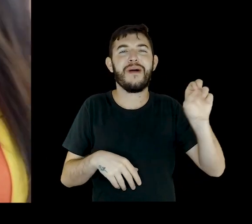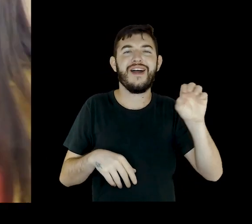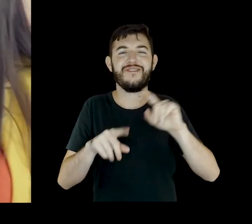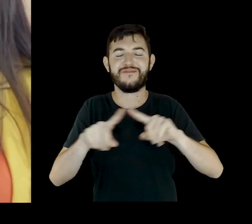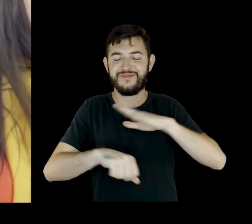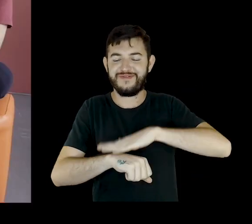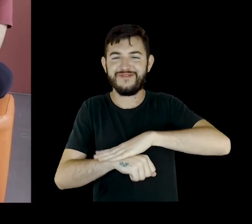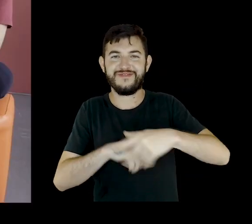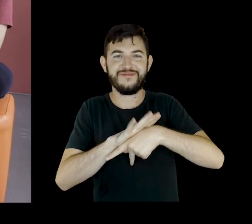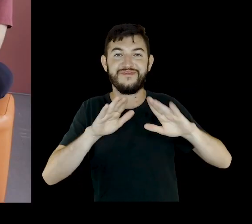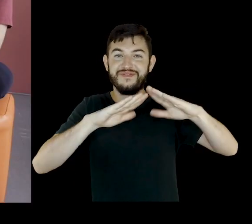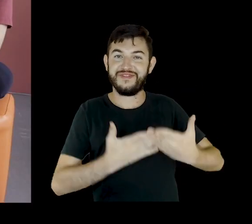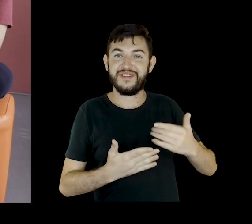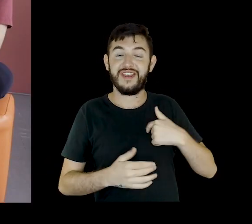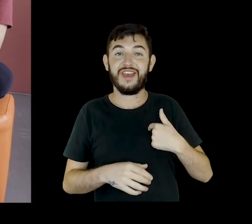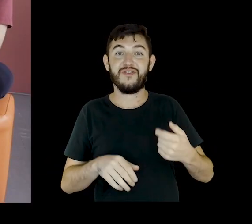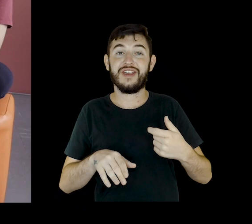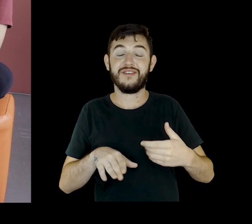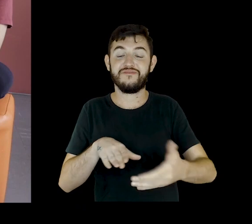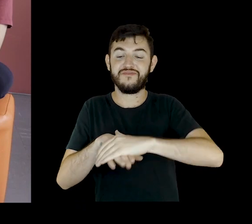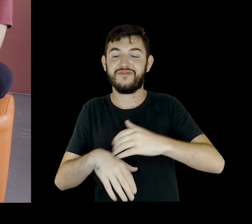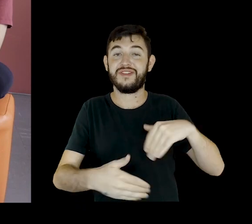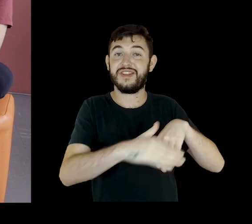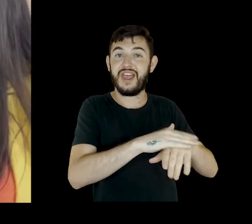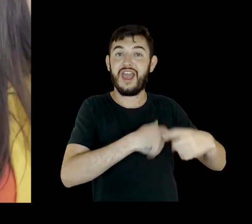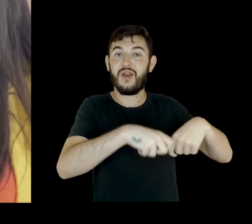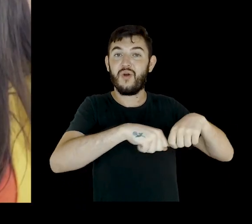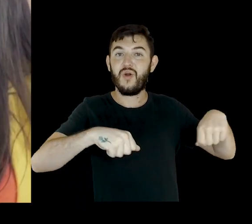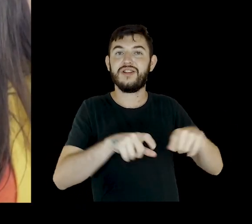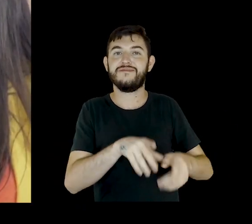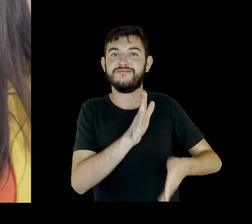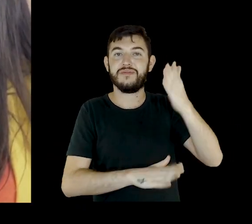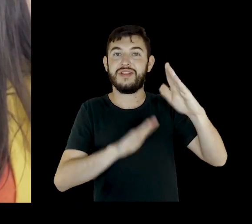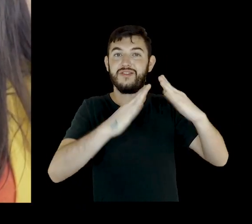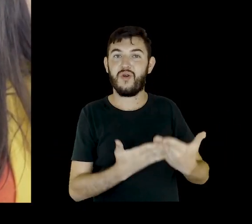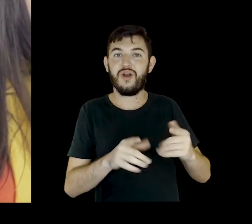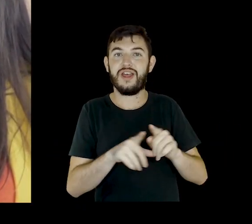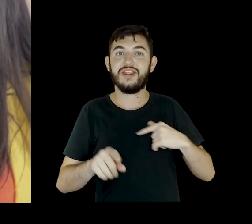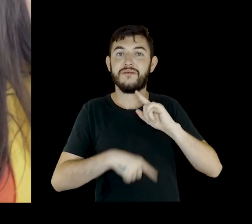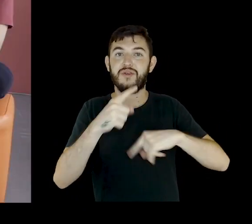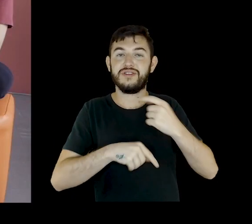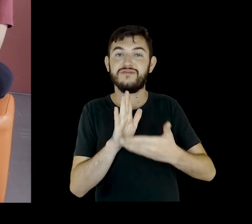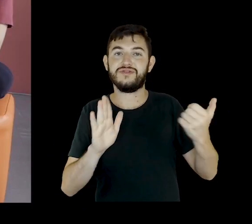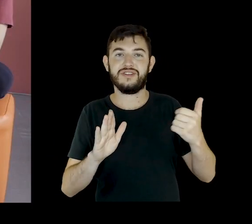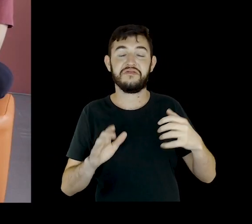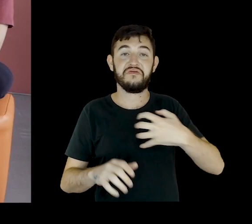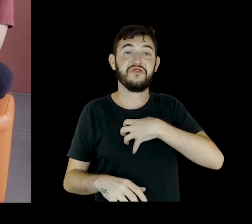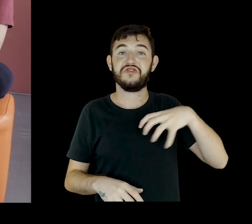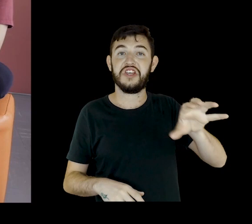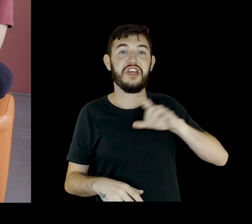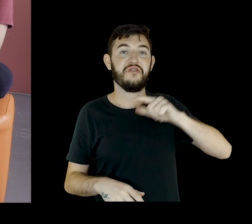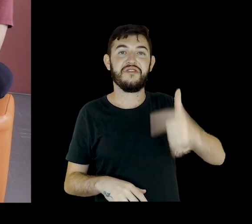hora de ir para a escola, eu colocava uma sacolinha no pé e ia, né? Aí chegava perto lá da escola, eu tirava. Não tinha jeito,